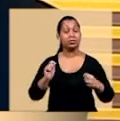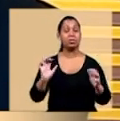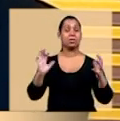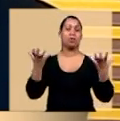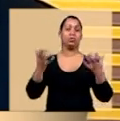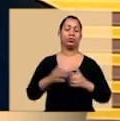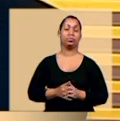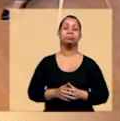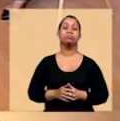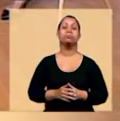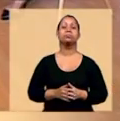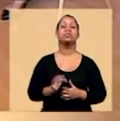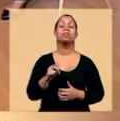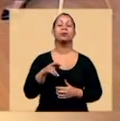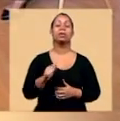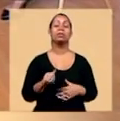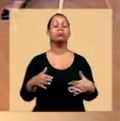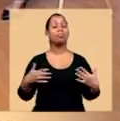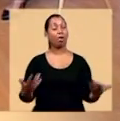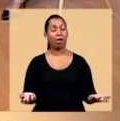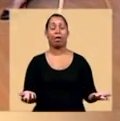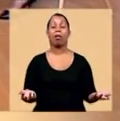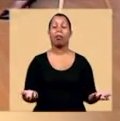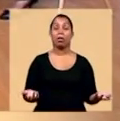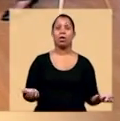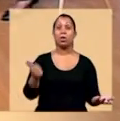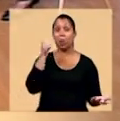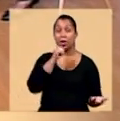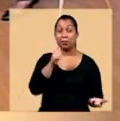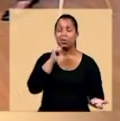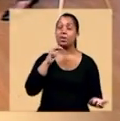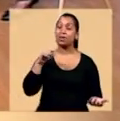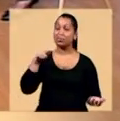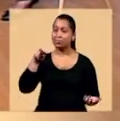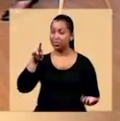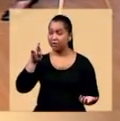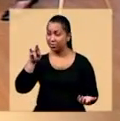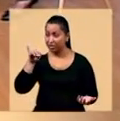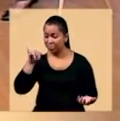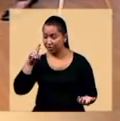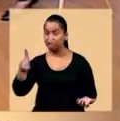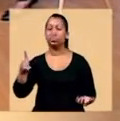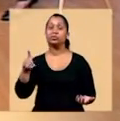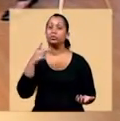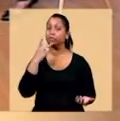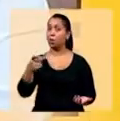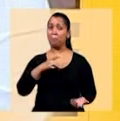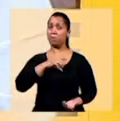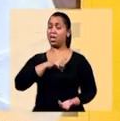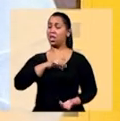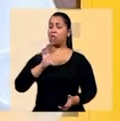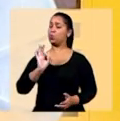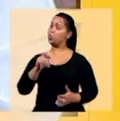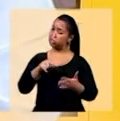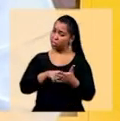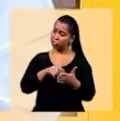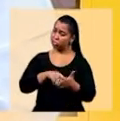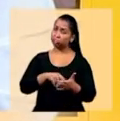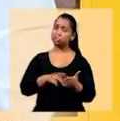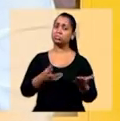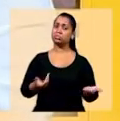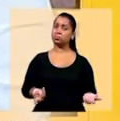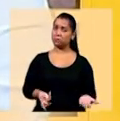e ele precisa ser resolvido. Fabiana? Como a Ingrid disse aqui, não tenha medo